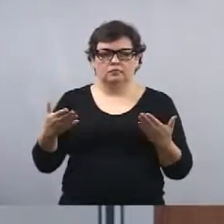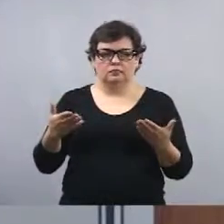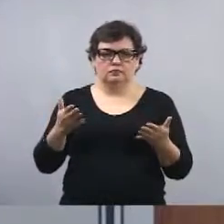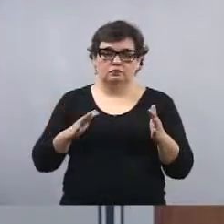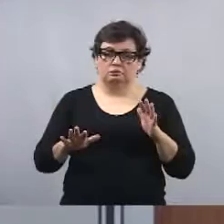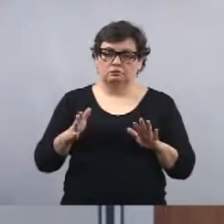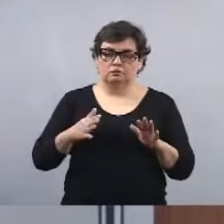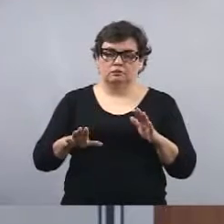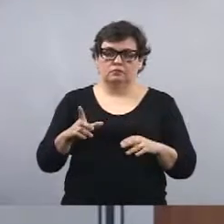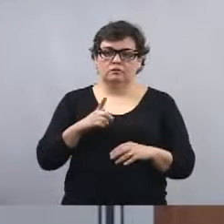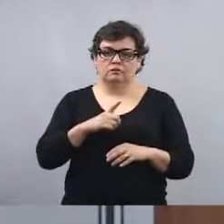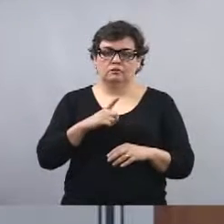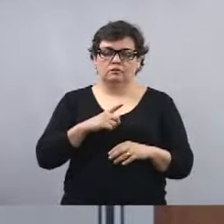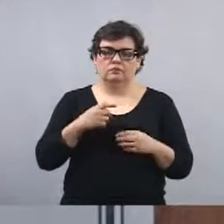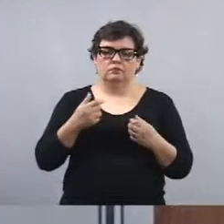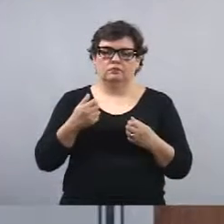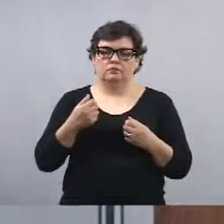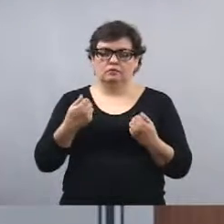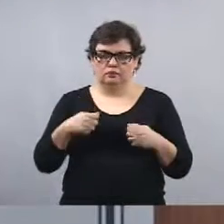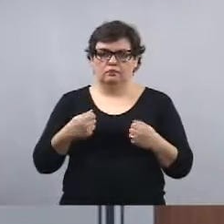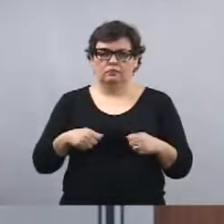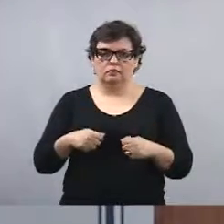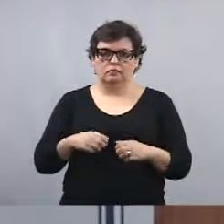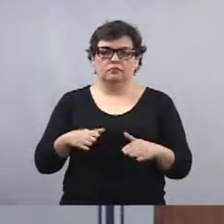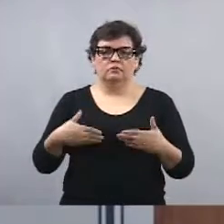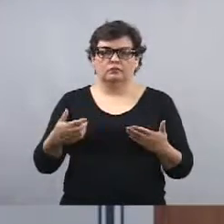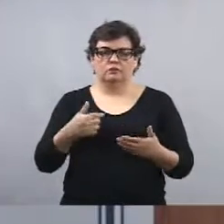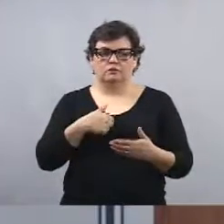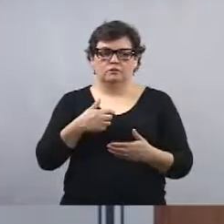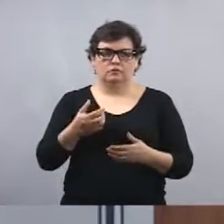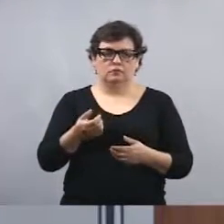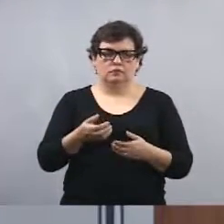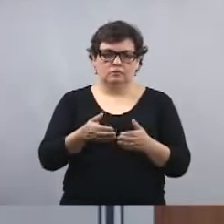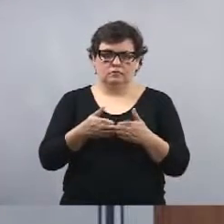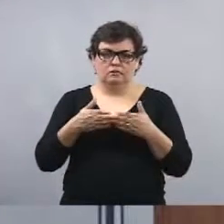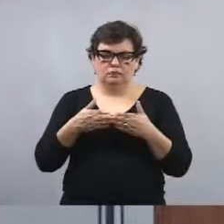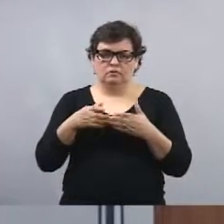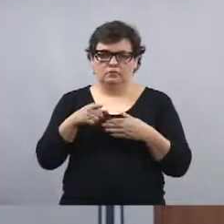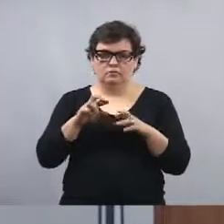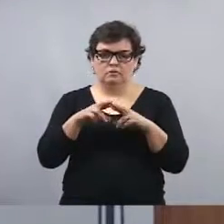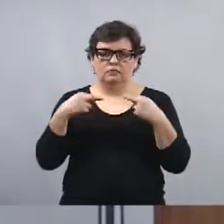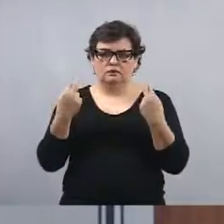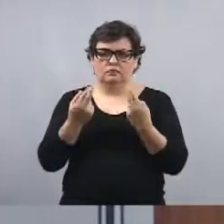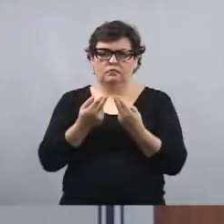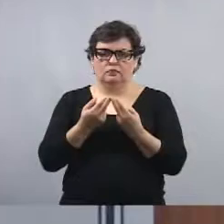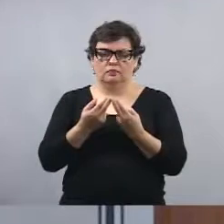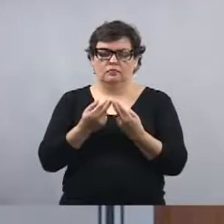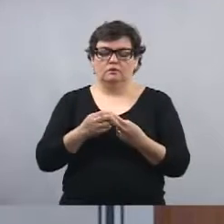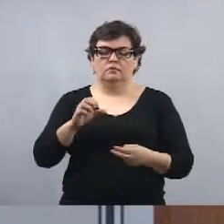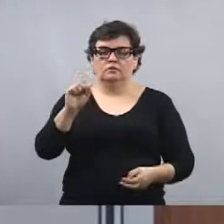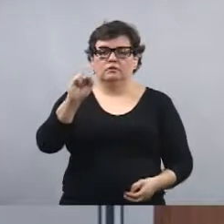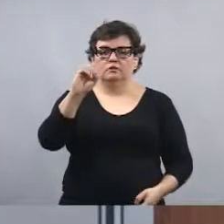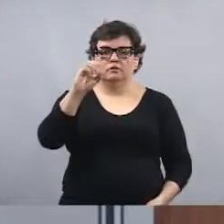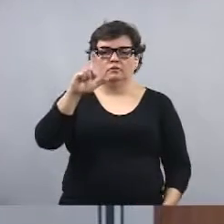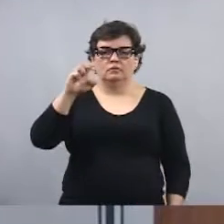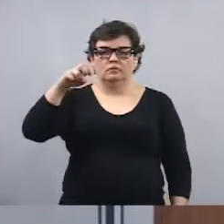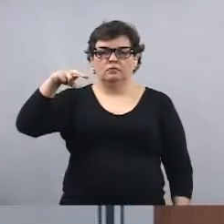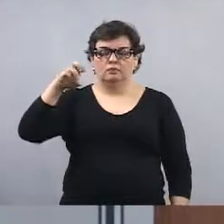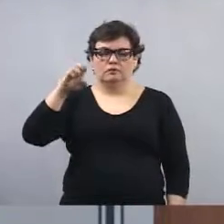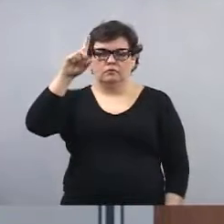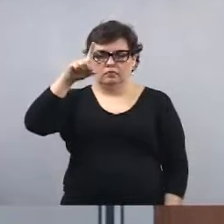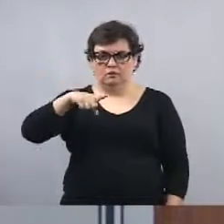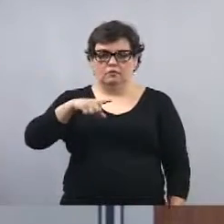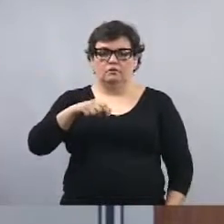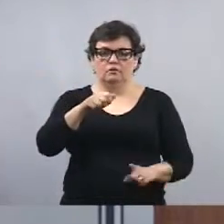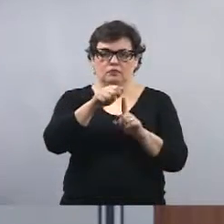adentram em conflitos. Então, eu proponho esta reunião solene no mês de agosto, que é o mês do